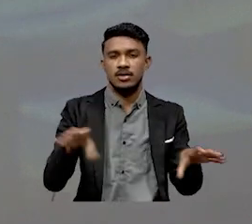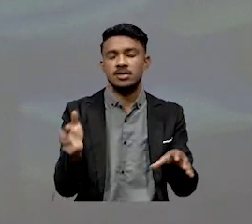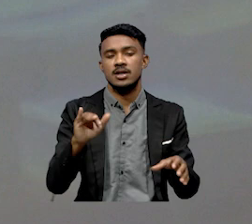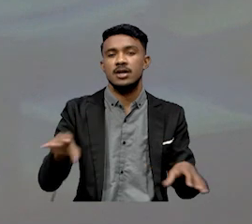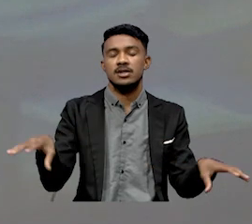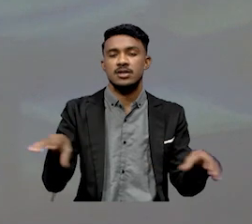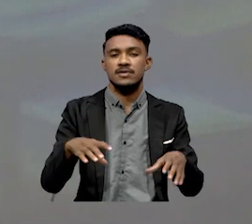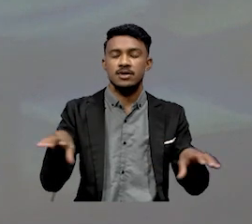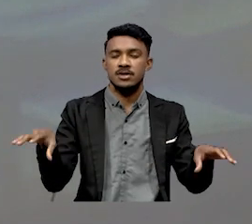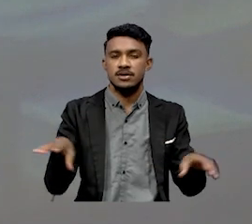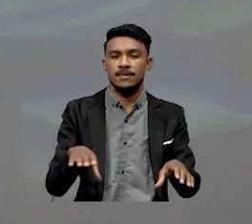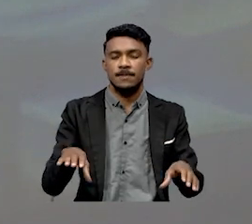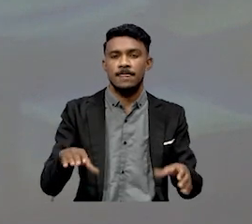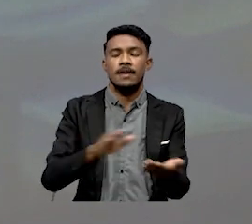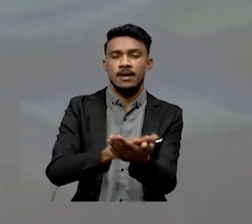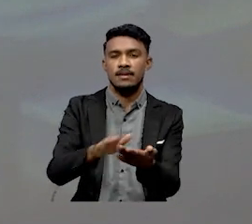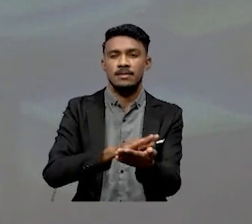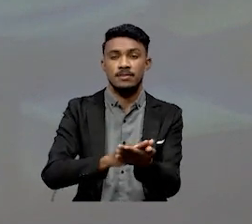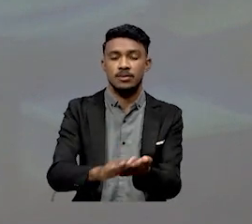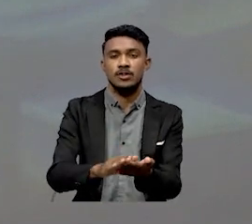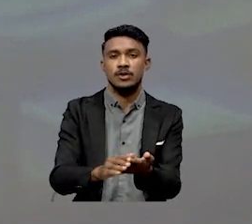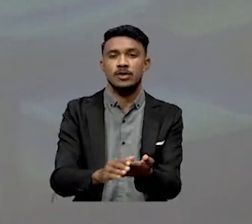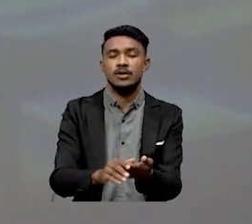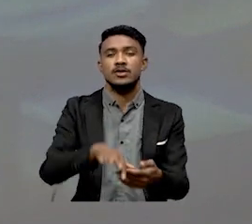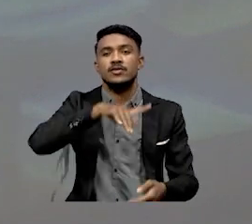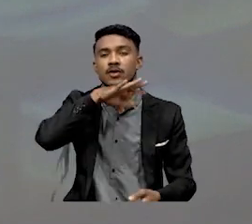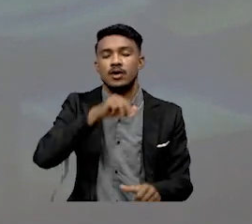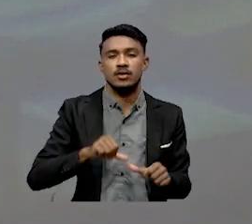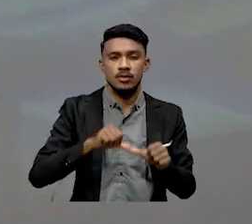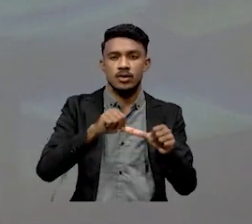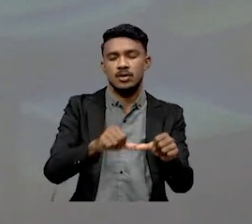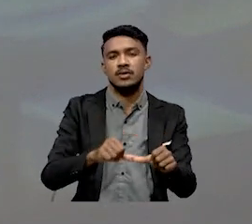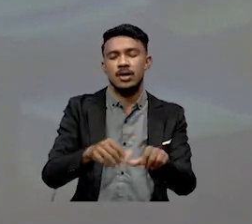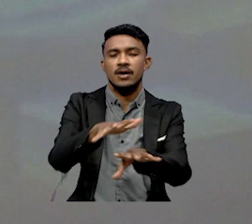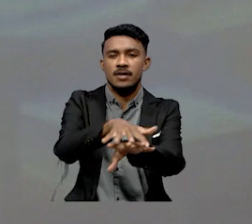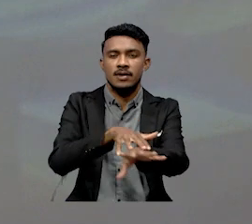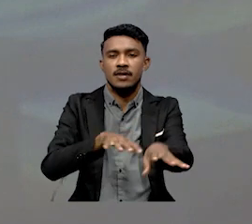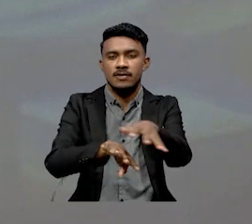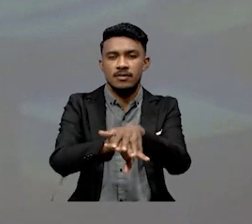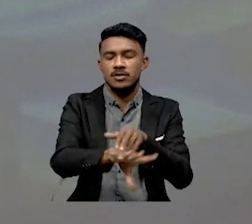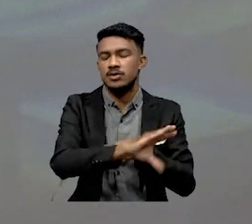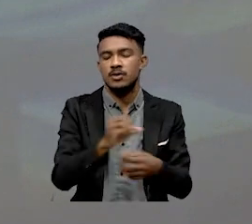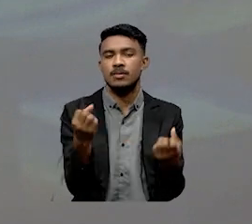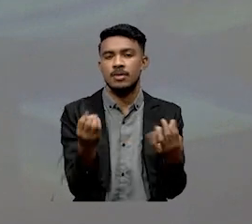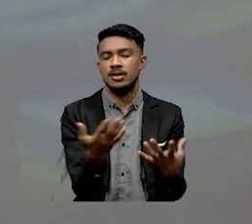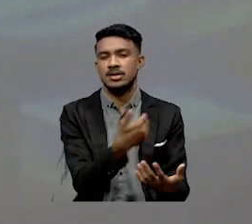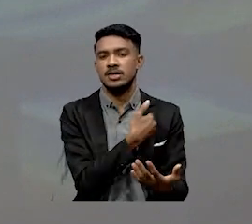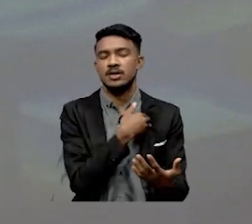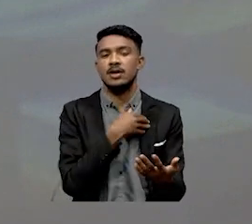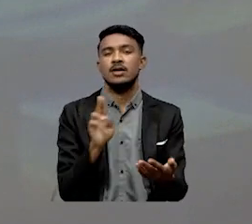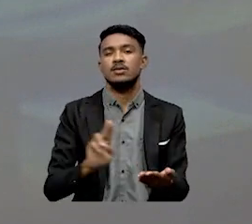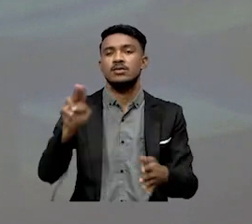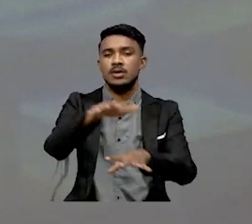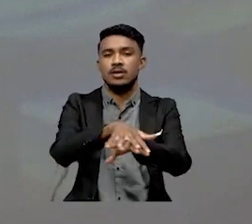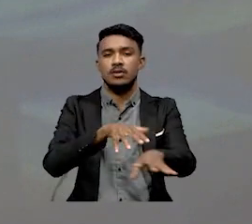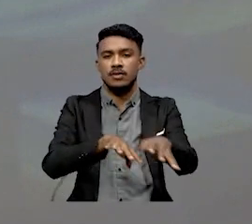sira nebe mak serviço, raut lixo, ne continua balu e luvas, mas be bara, como se dá usa luvas. E balu,